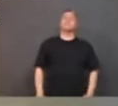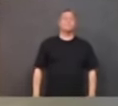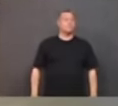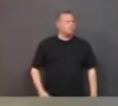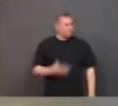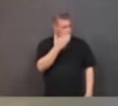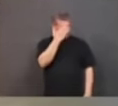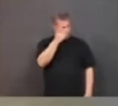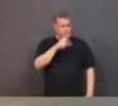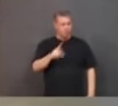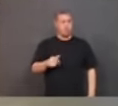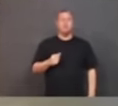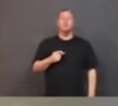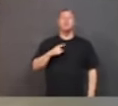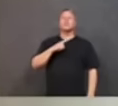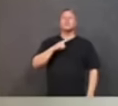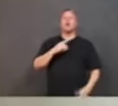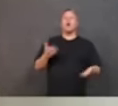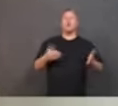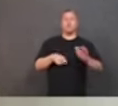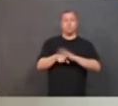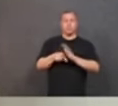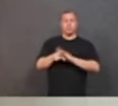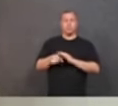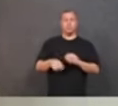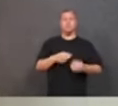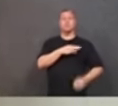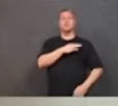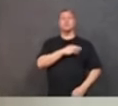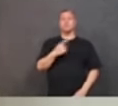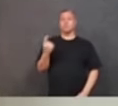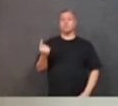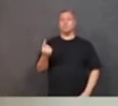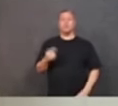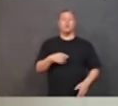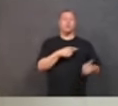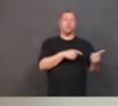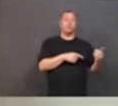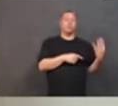Elvésio. Nós temos, então, agora a pergunta do candidato 1 para o candidato